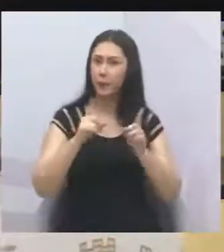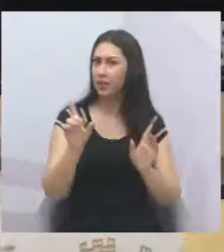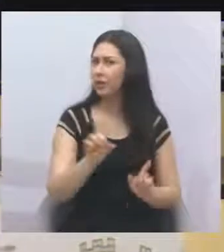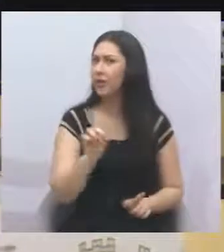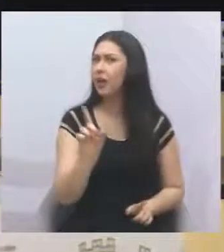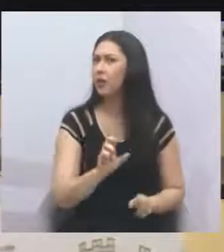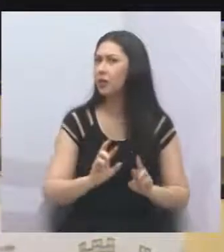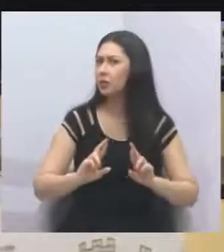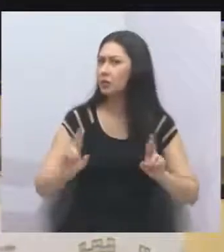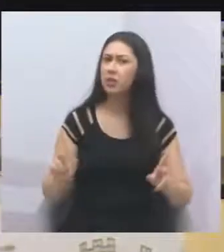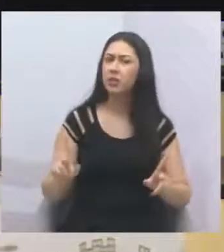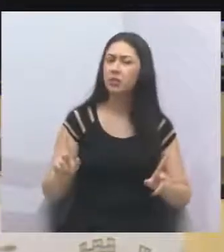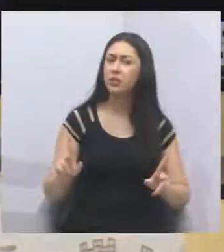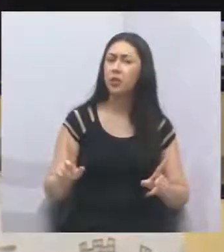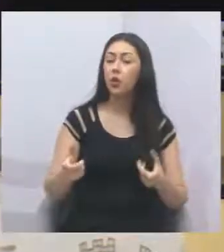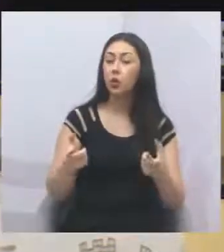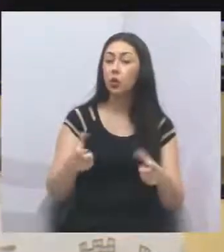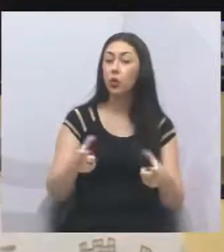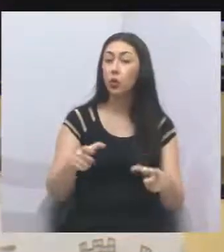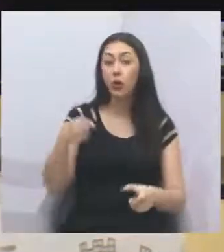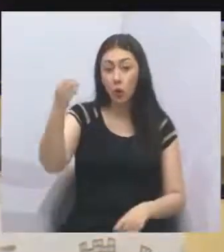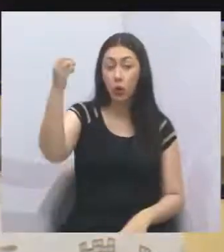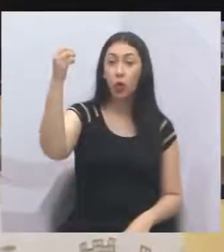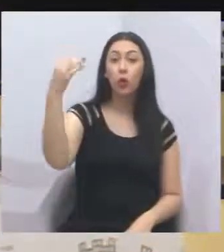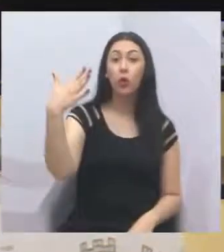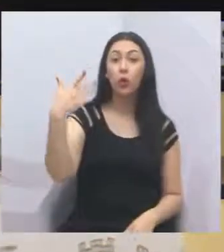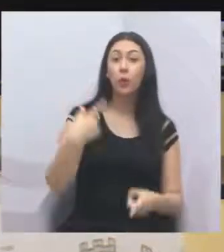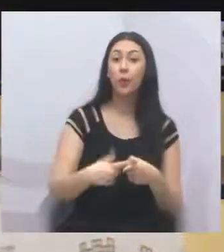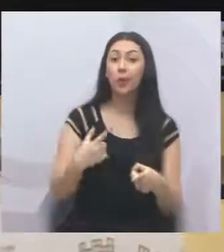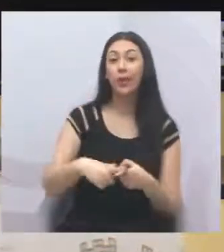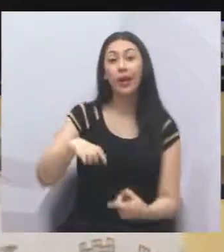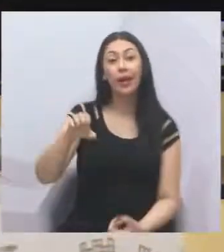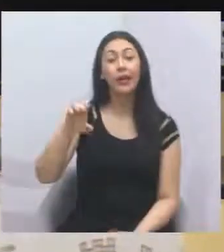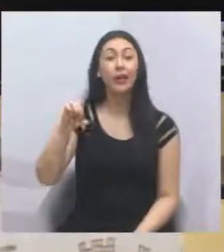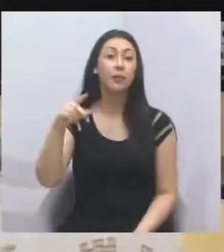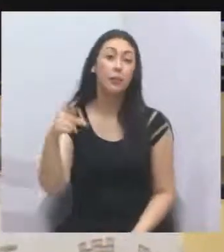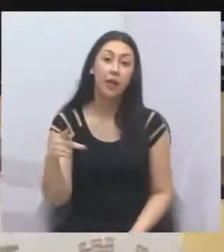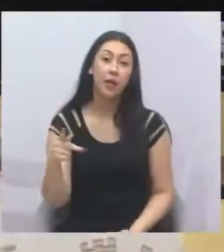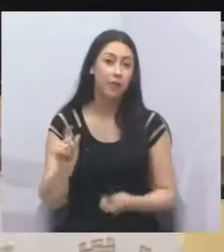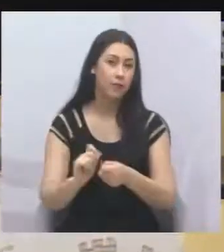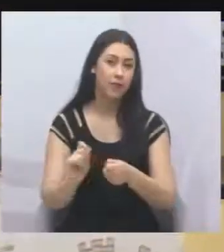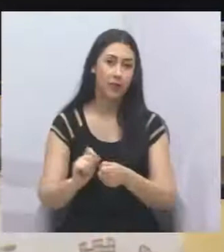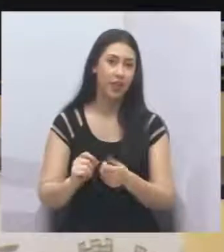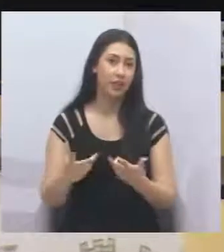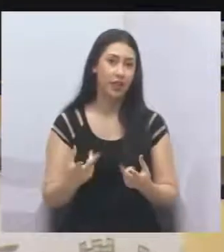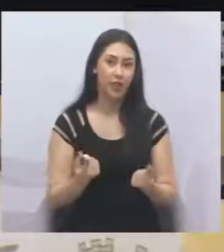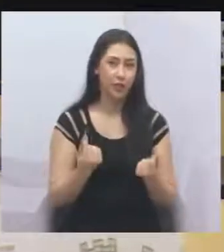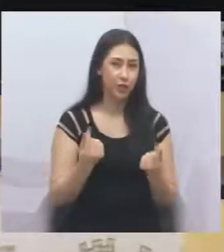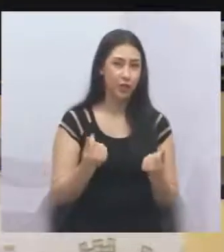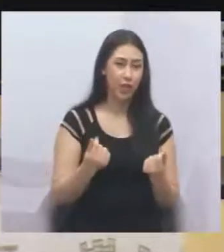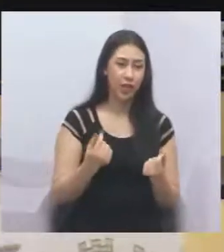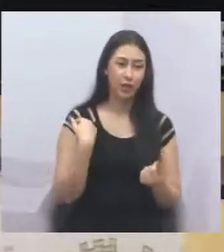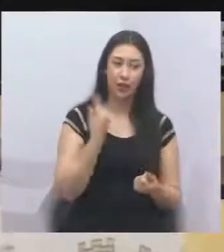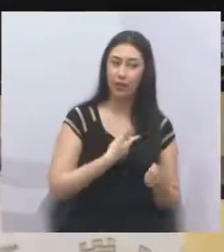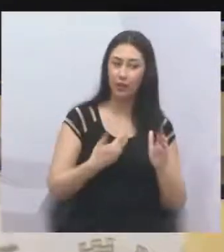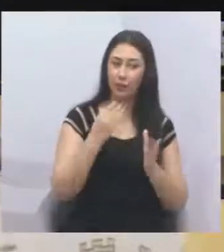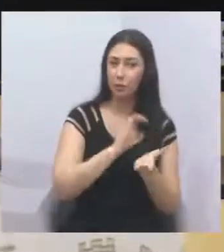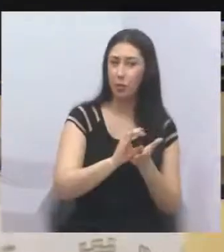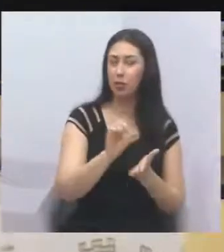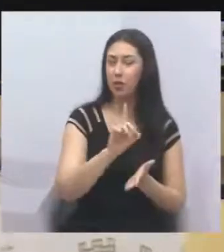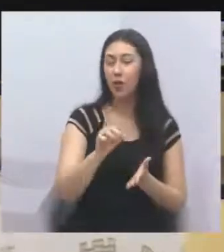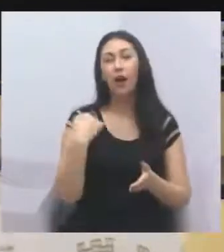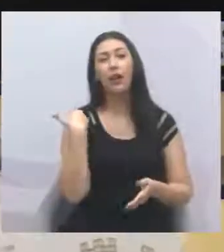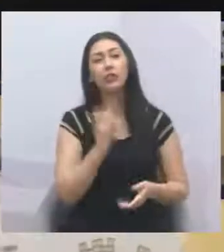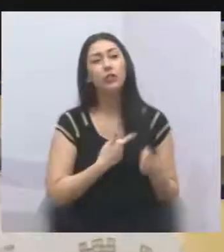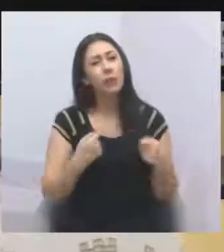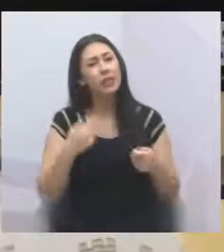foi. No local que for colocado, foi a EDP que colocou, não tem nada de emenda. Então, para saber